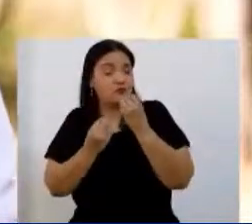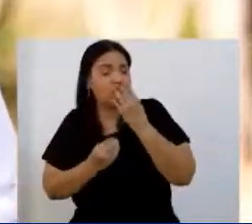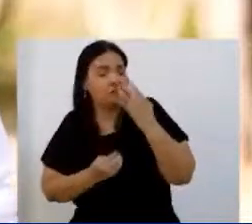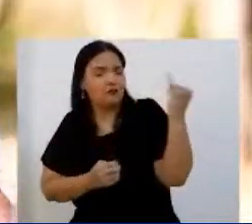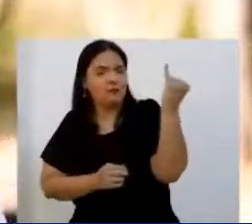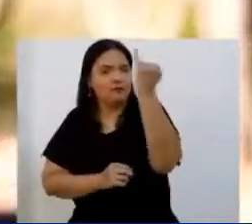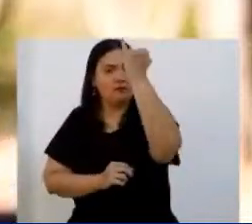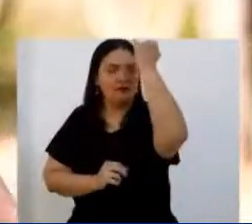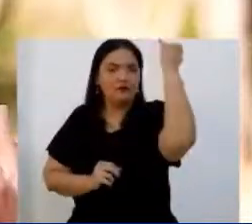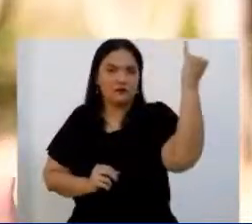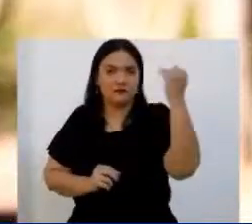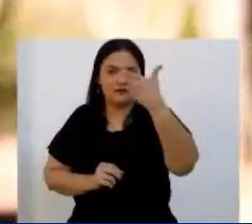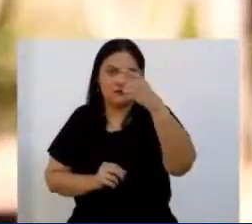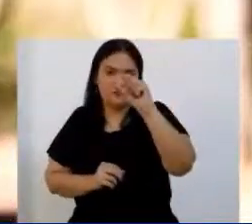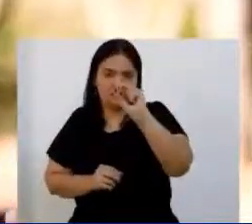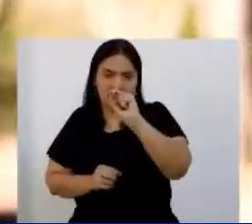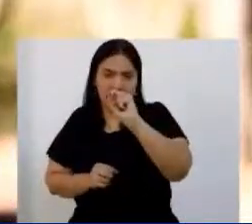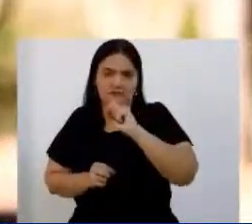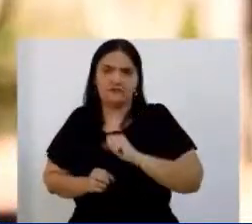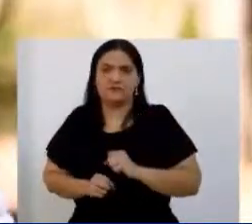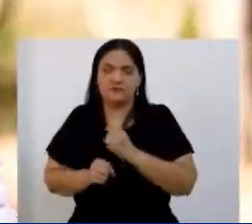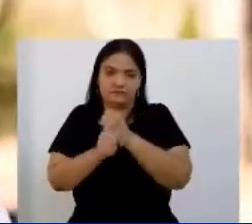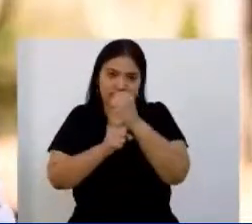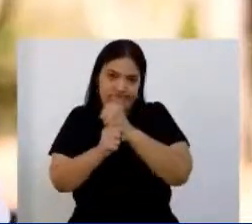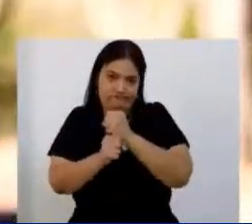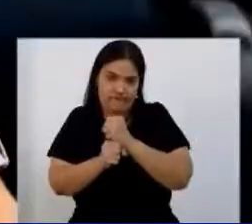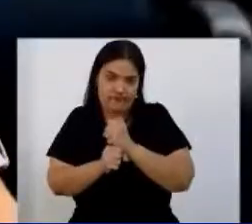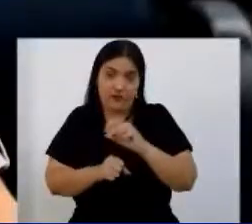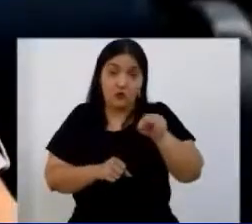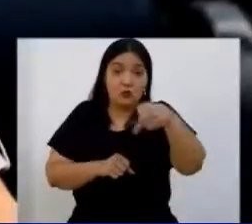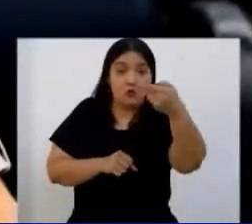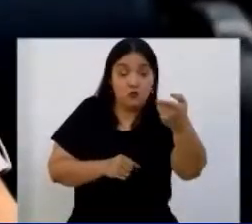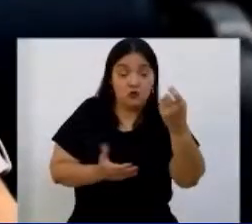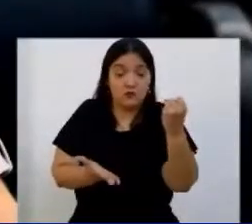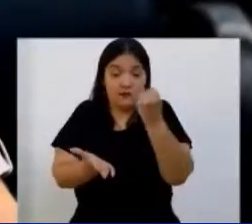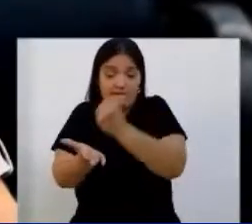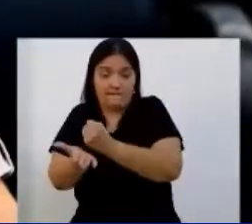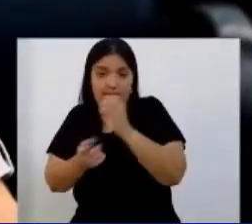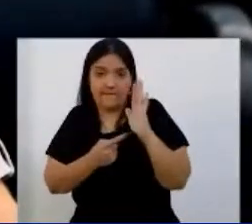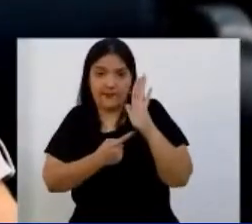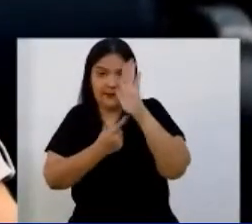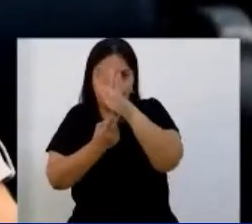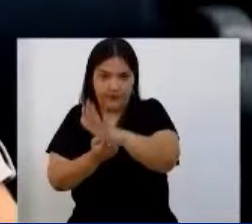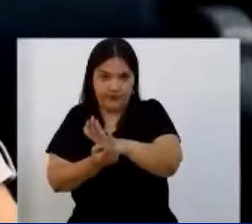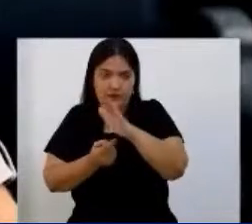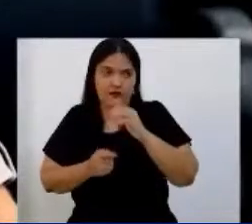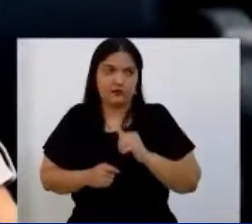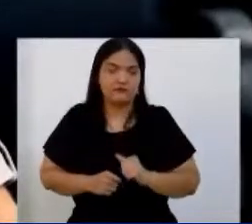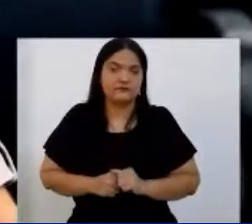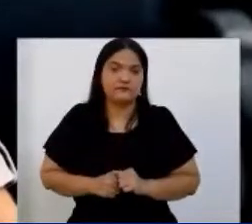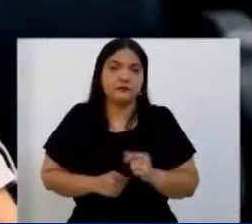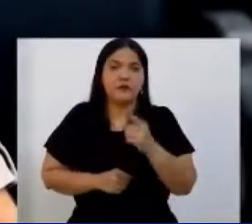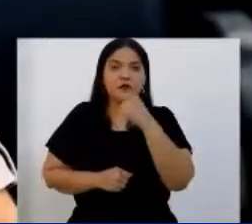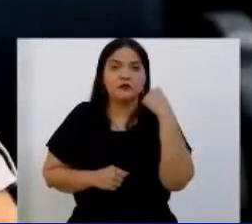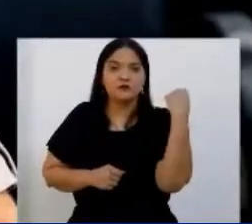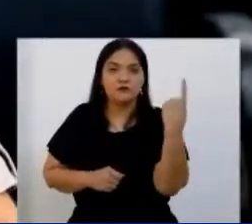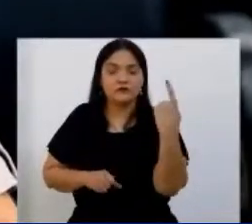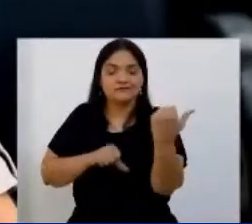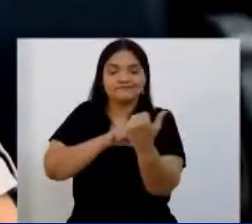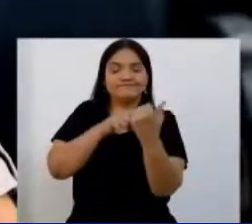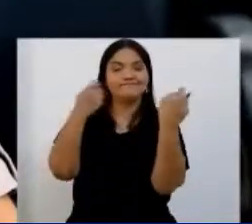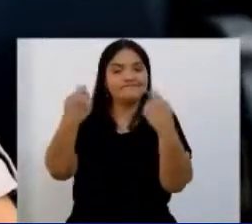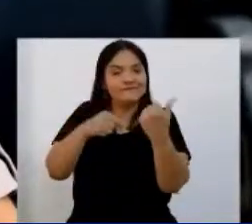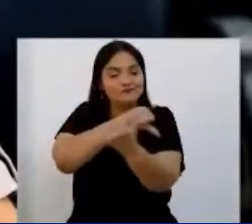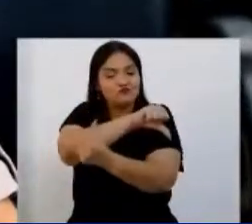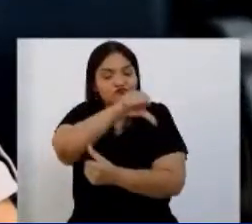simpósio interessante, importante, né, nesses 20 anos. Um outro marco que eu gostaria de destacar foi, né,